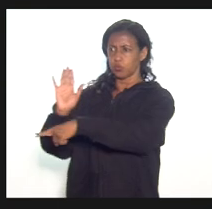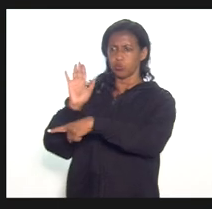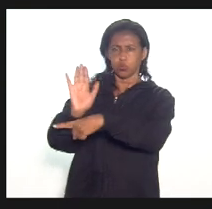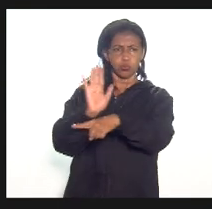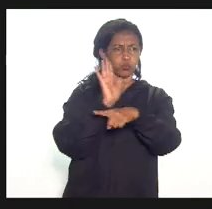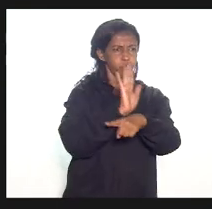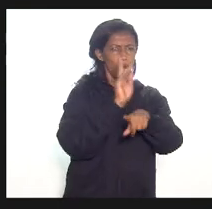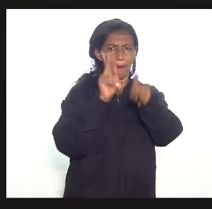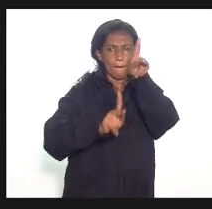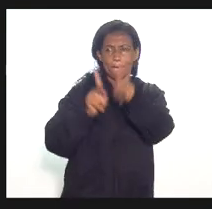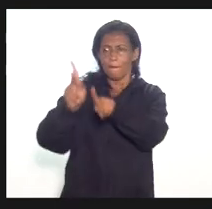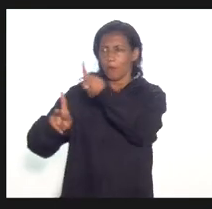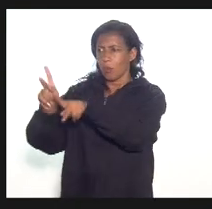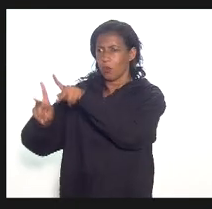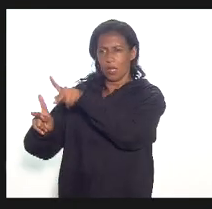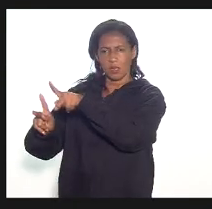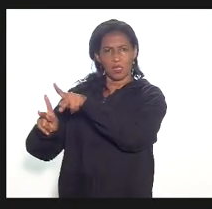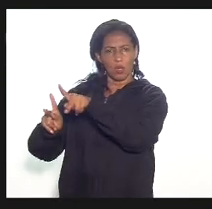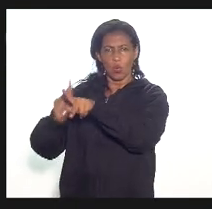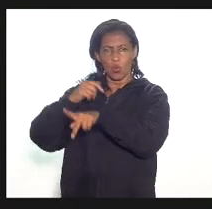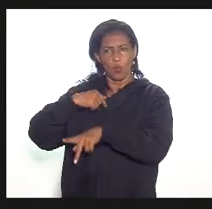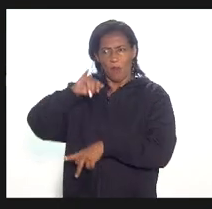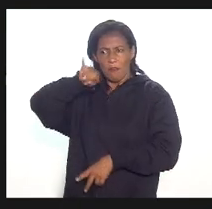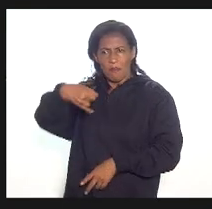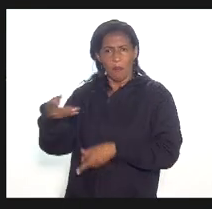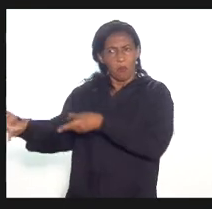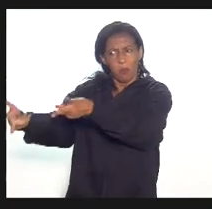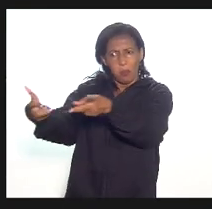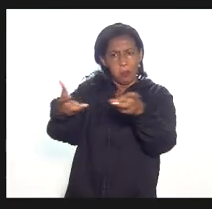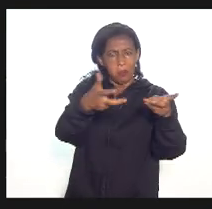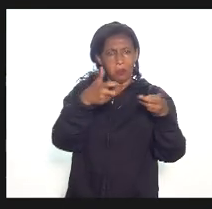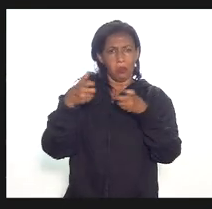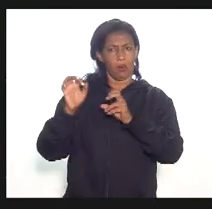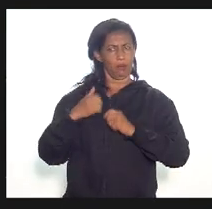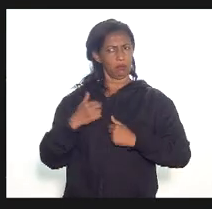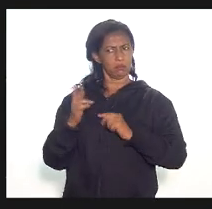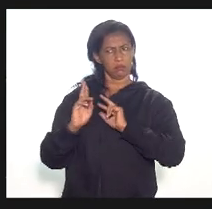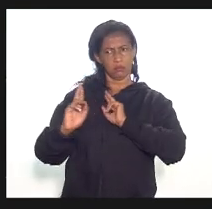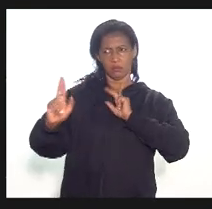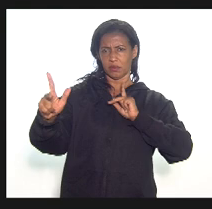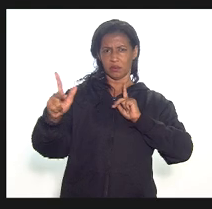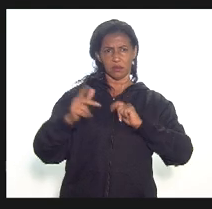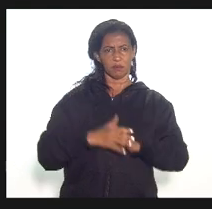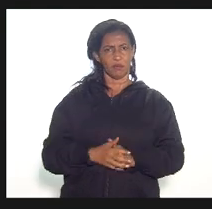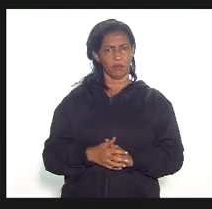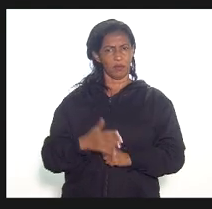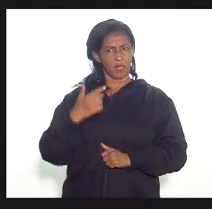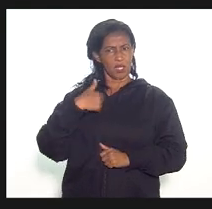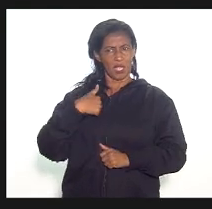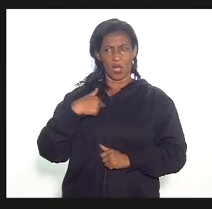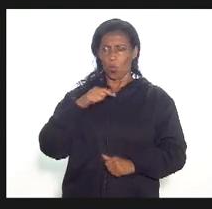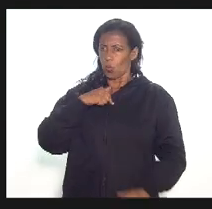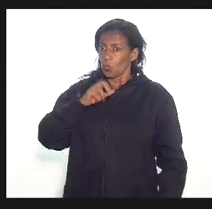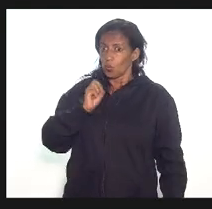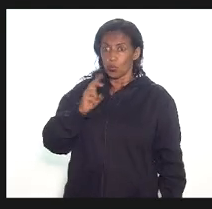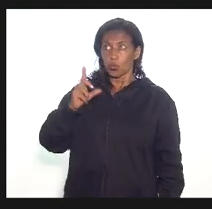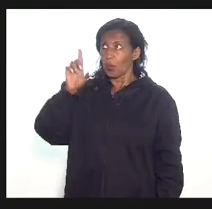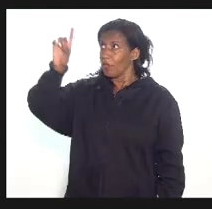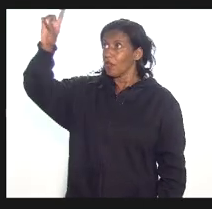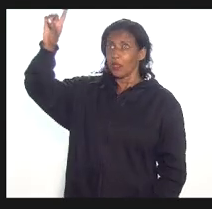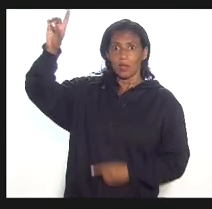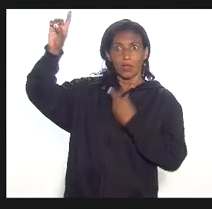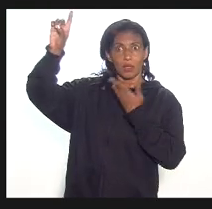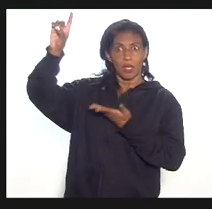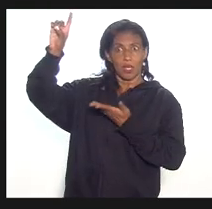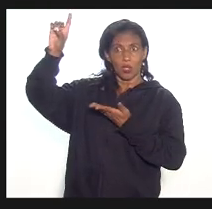não para serviço da população eu enquanto deputado eu não sou Deus eu não devo ser